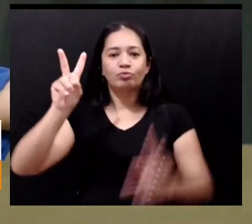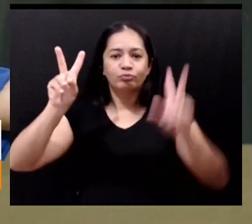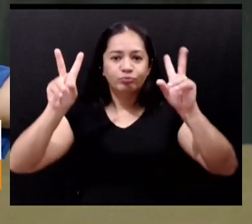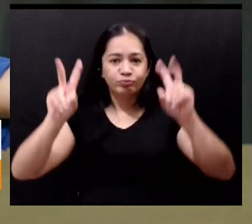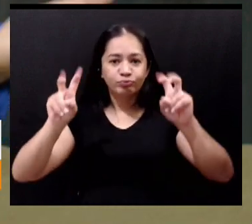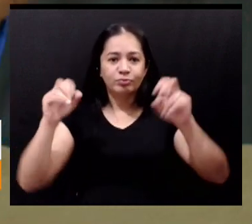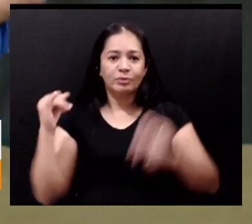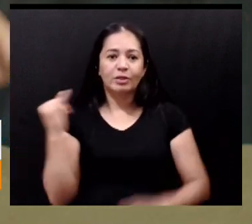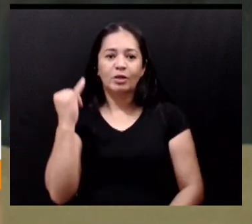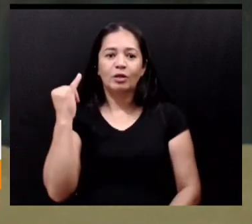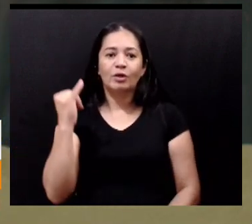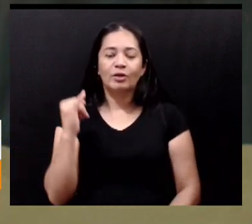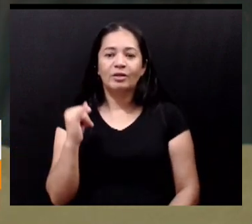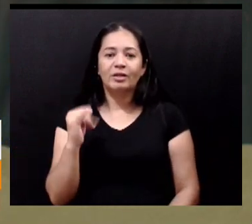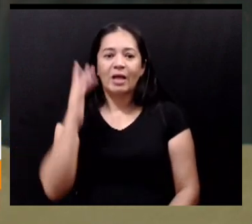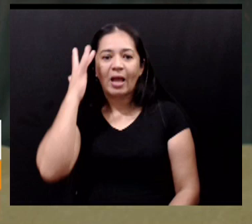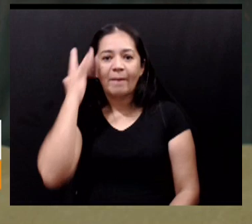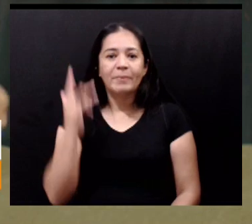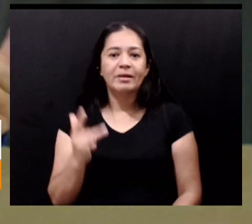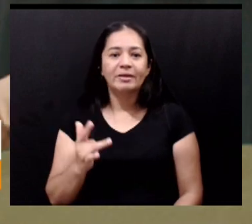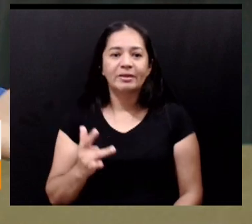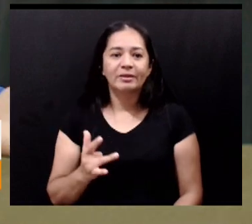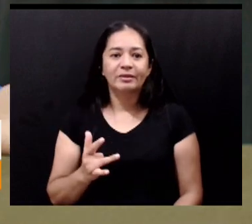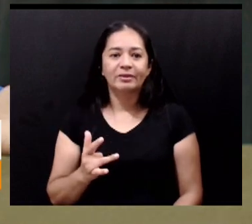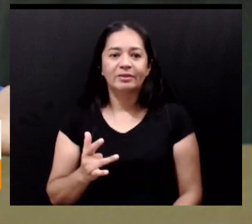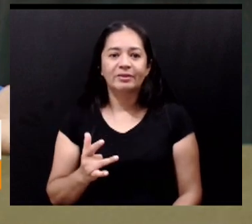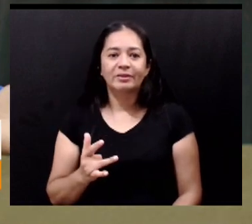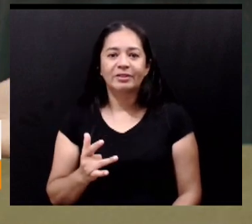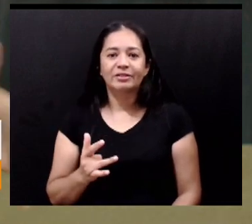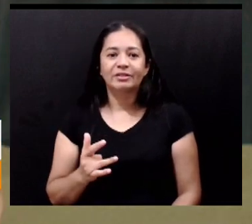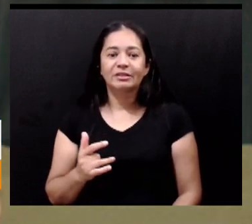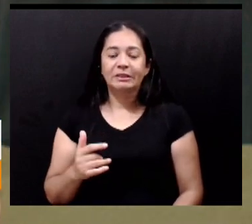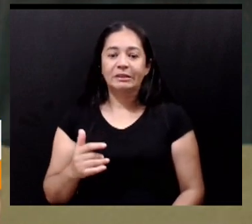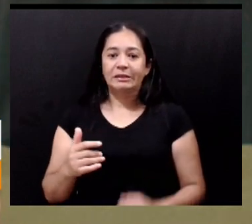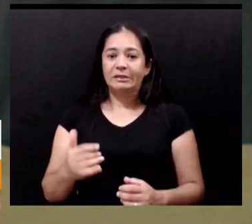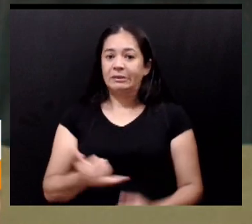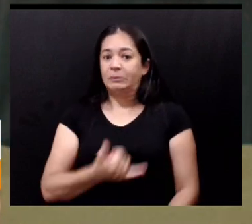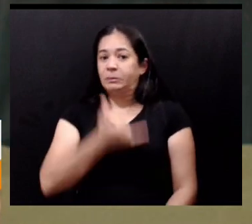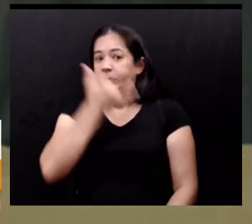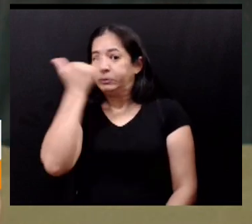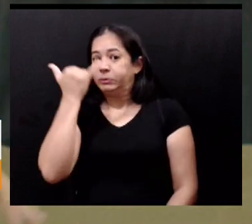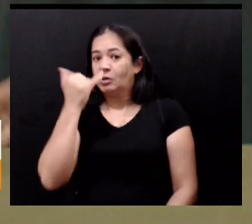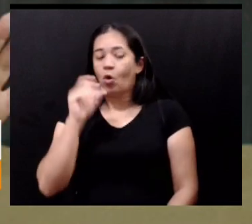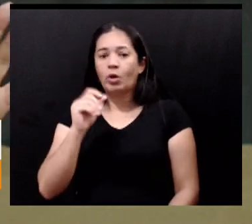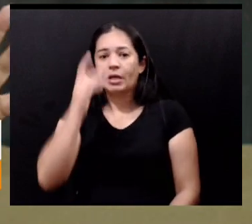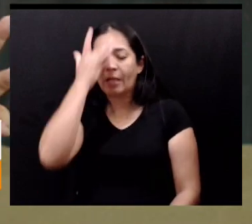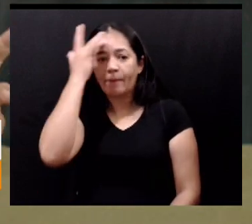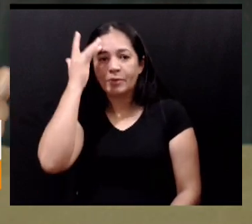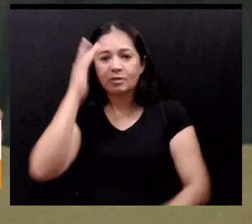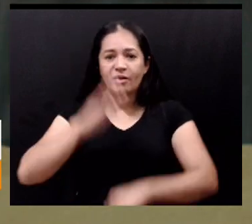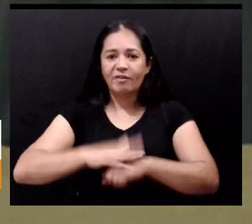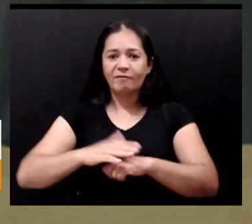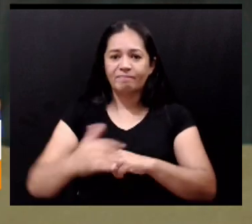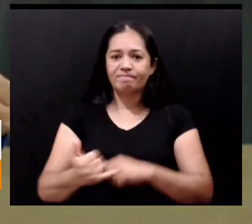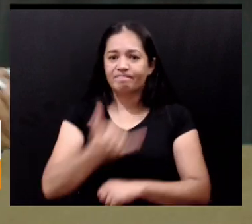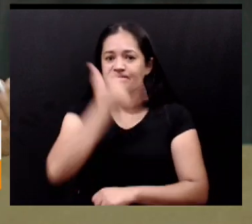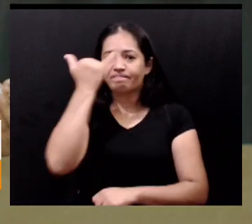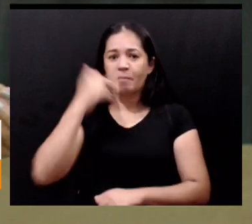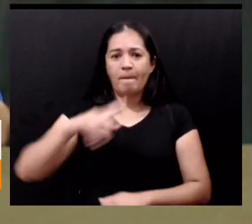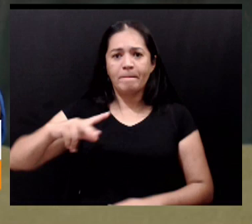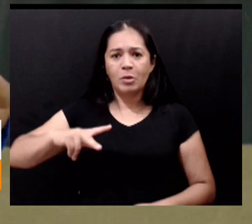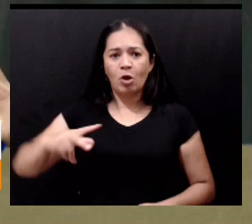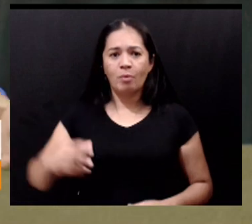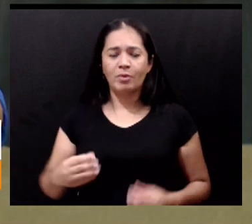Amanhã a gente fala da autossabotagem. O que leva uma pessoa a se autossabotar? Você reconhece